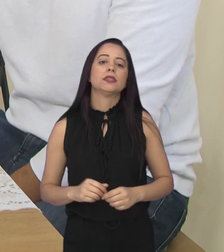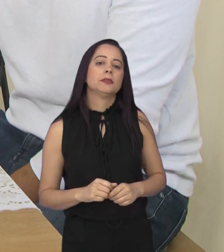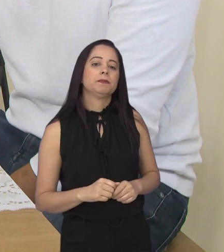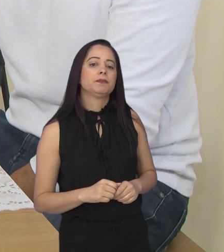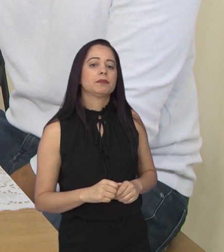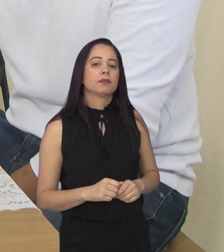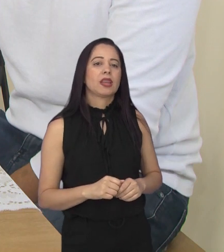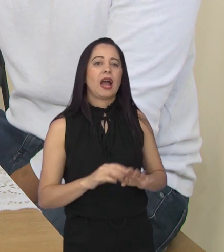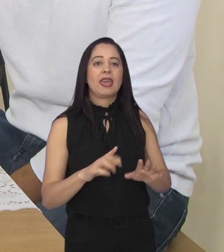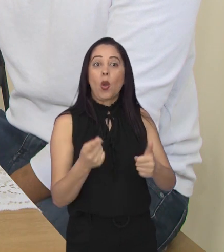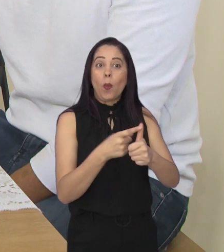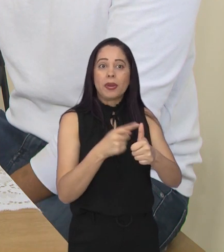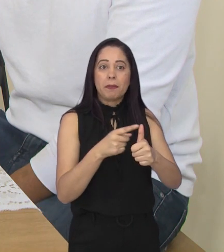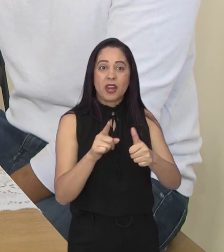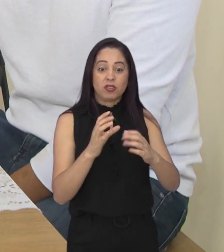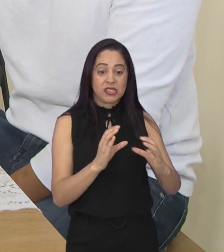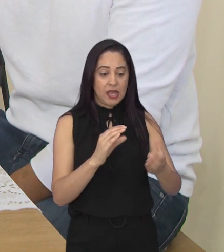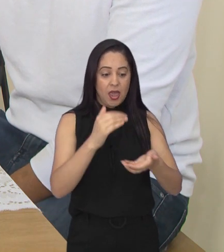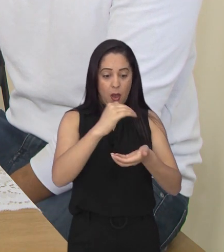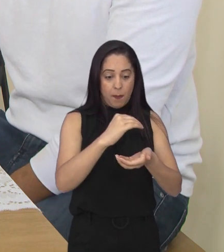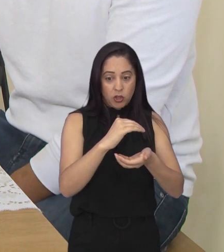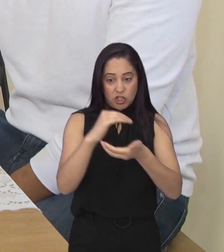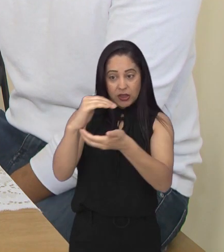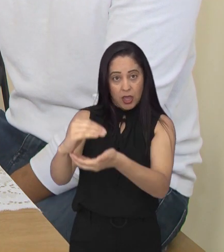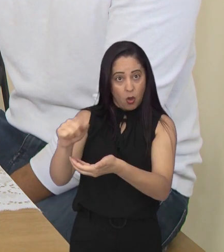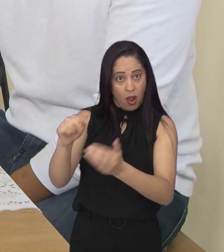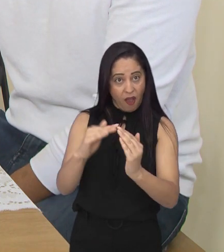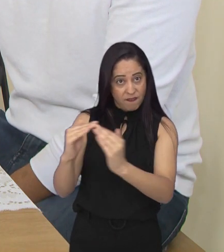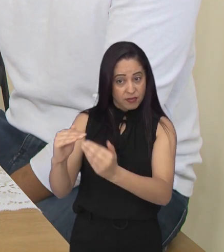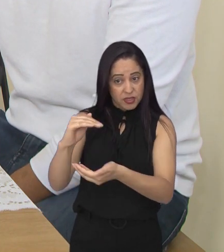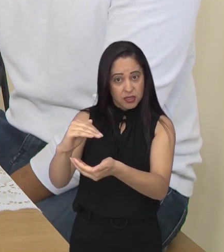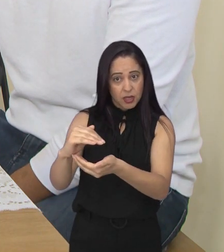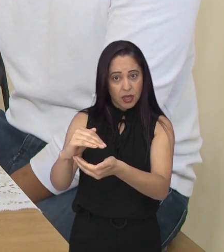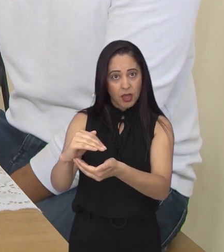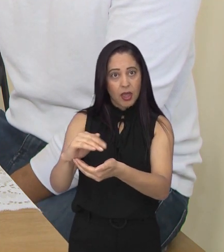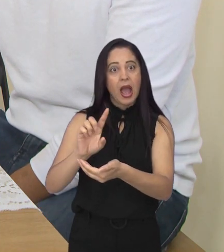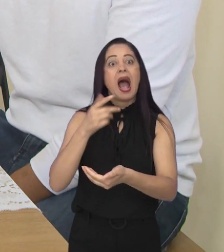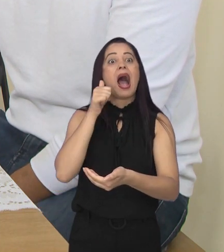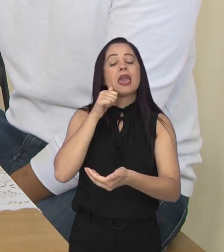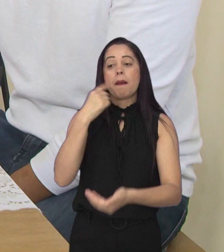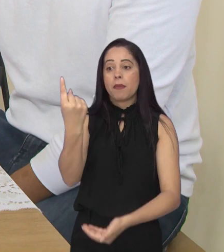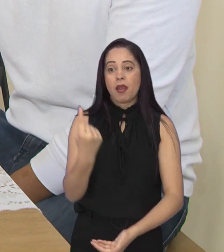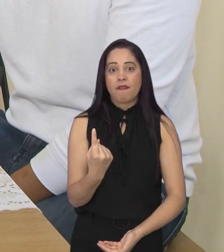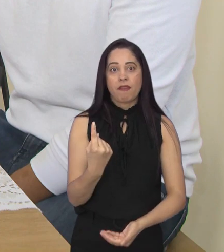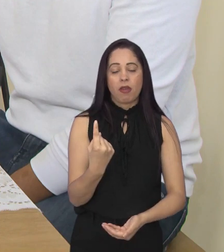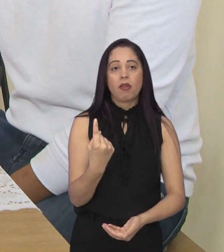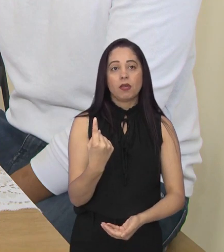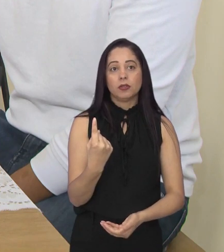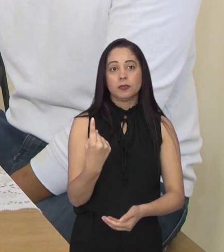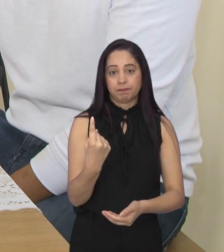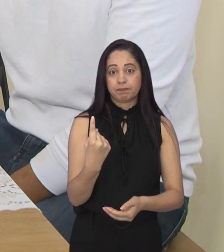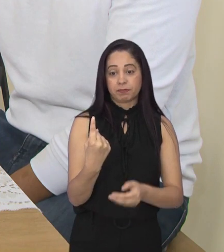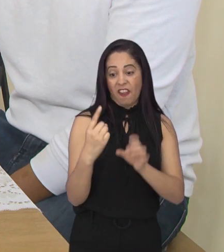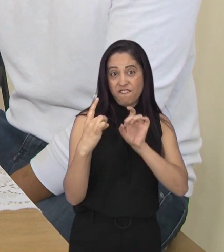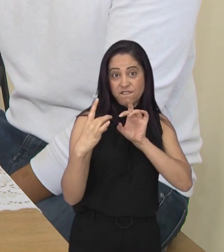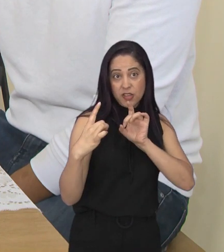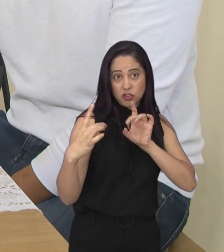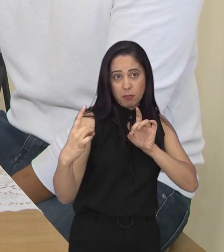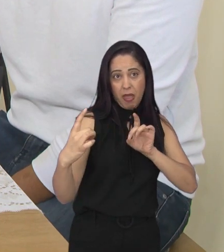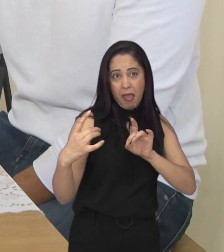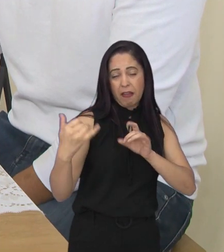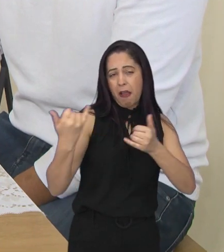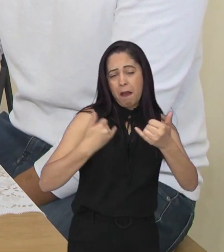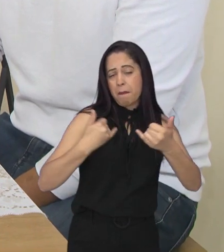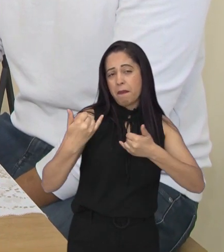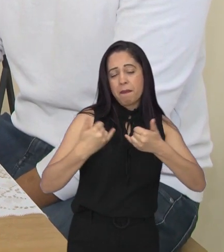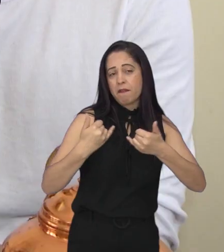passo foi dar pra vizinha? Foi dar pra vizinha. E quando a vizinha nos deu esse feedback, pra gente foi muito importante, porque a